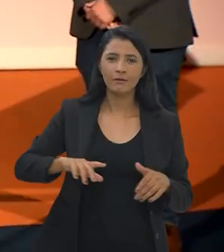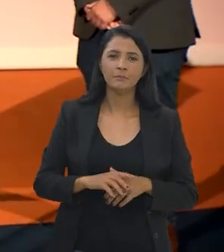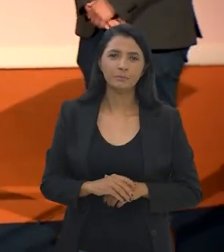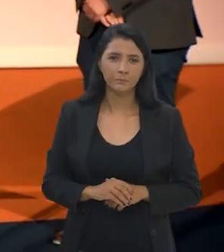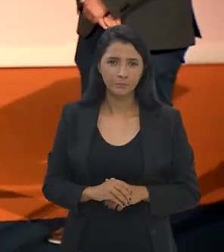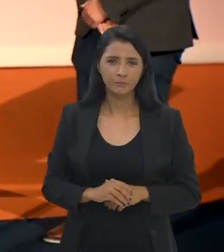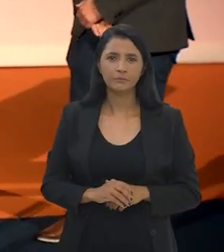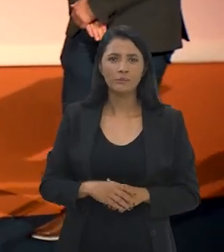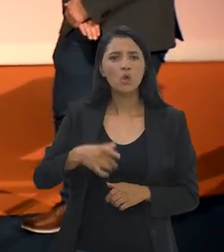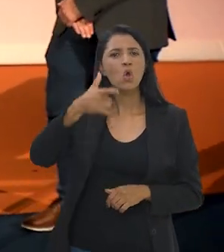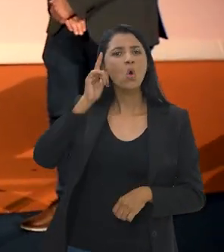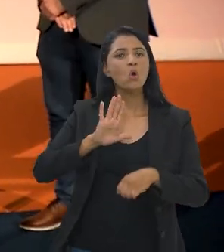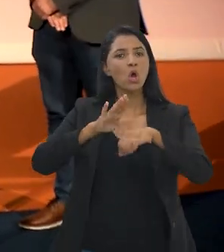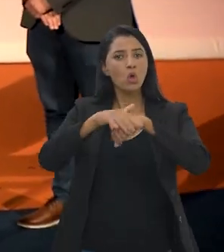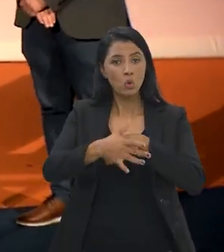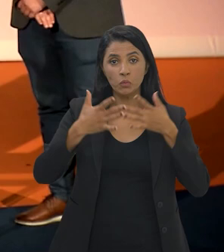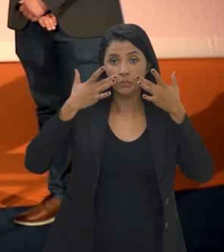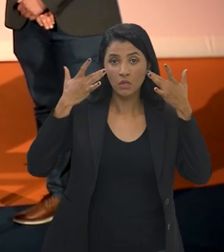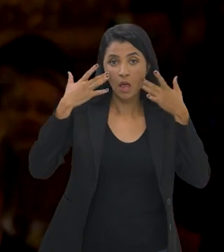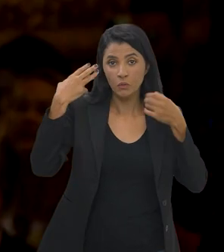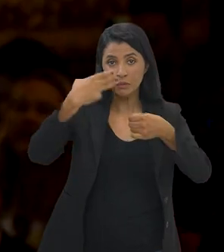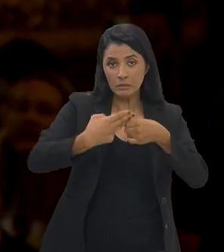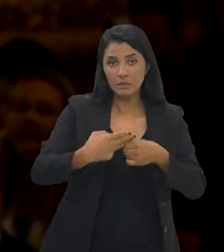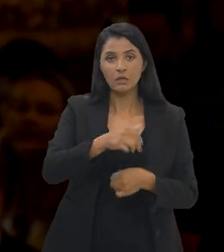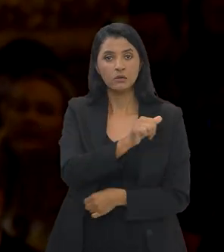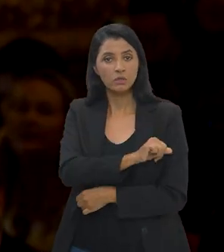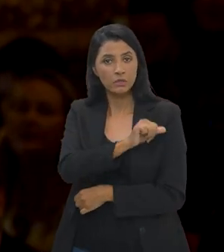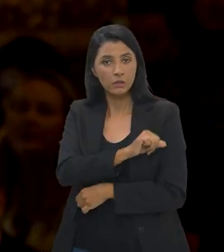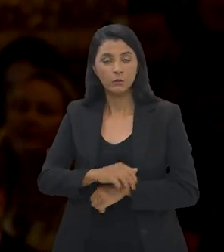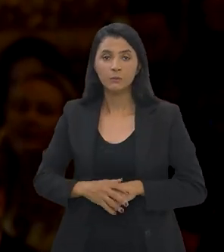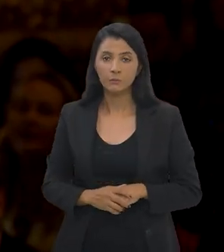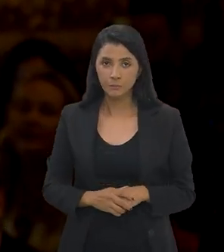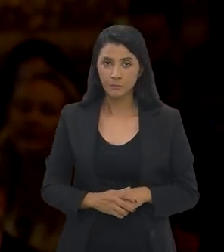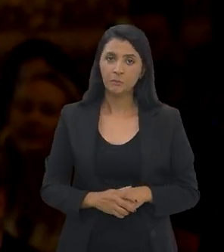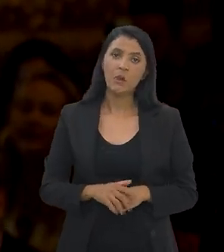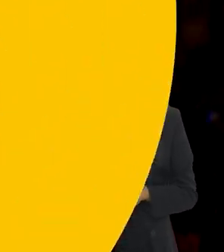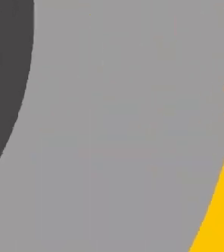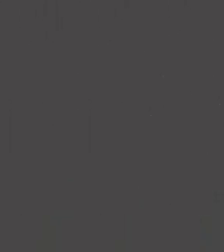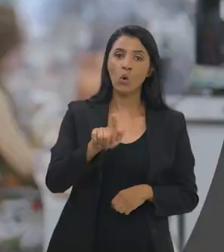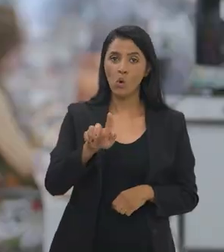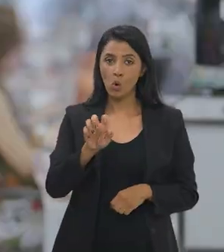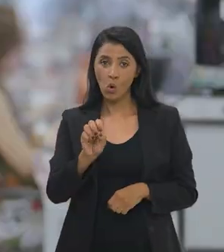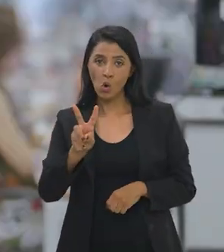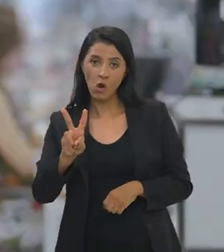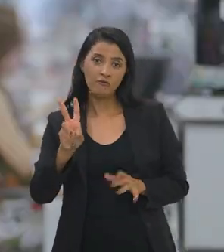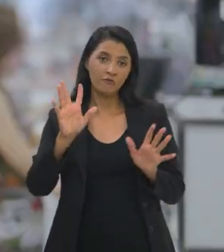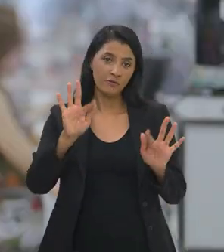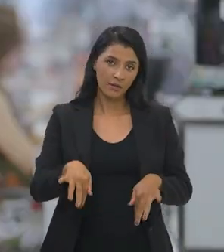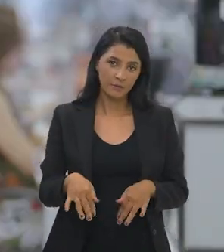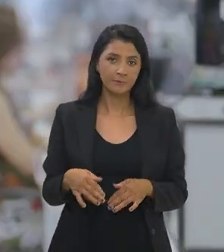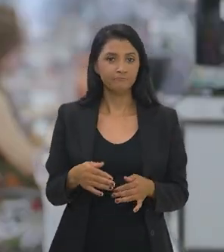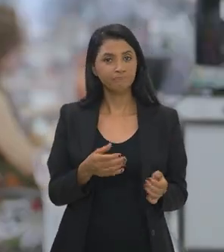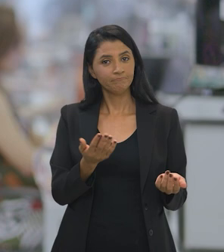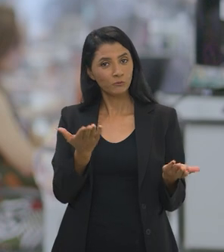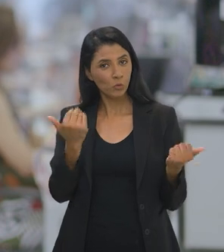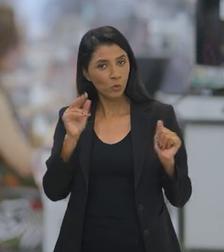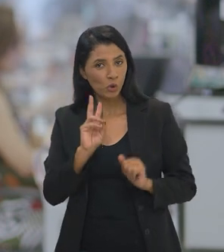de diferentes segmentos, ontem à noite no Teatro Municipal, no Rio de Janeiro. E o Ponto Gov de